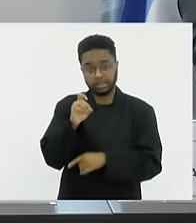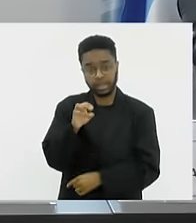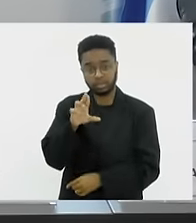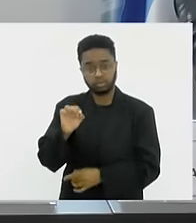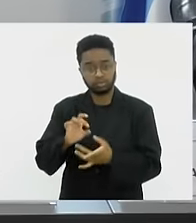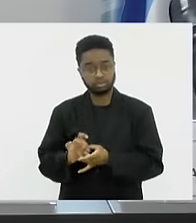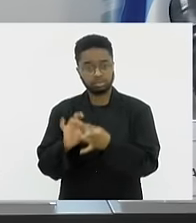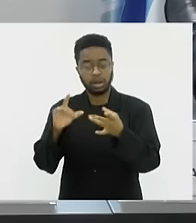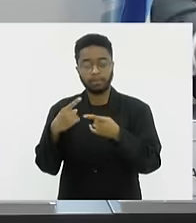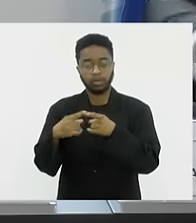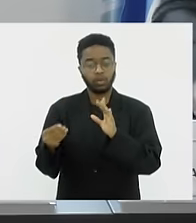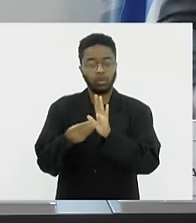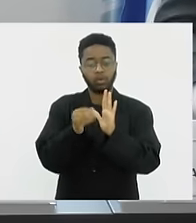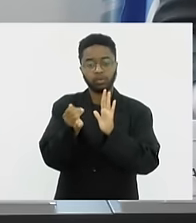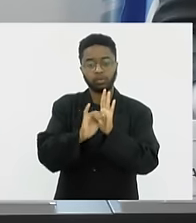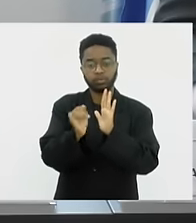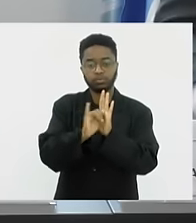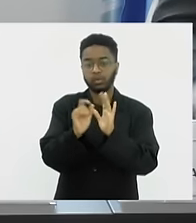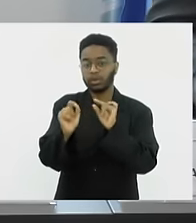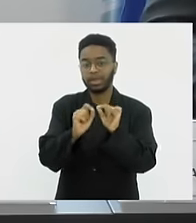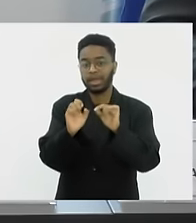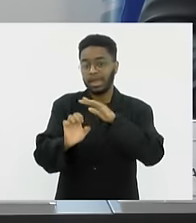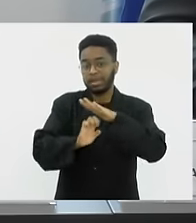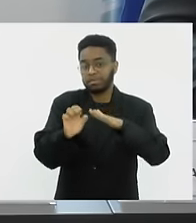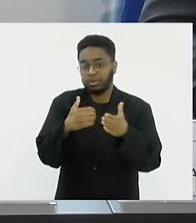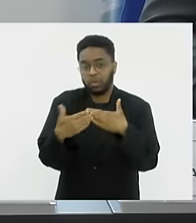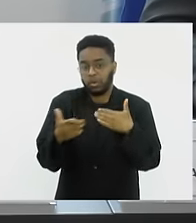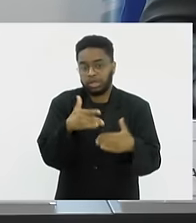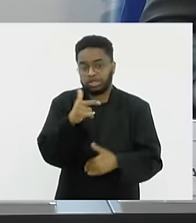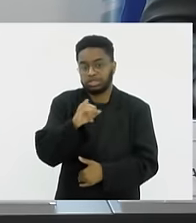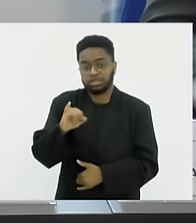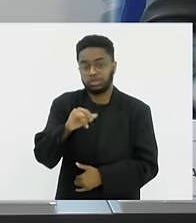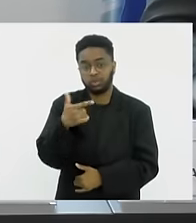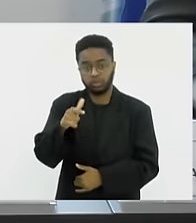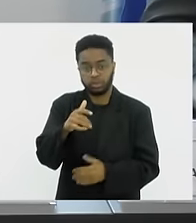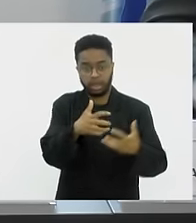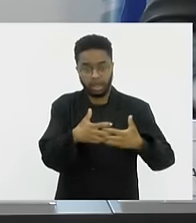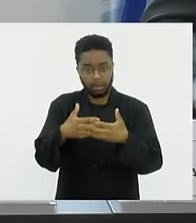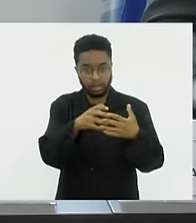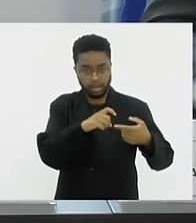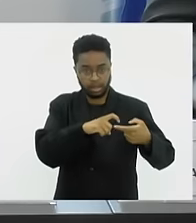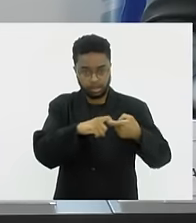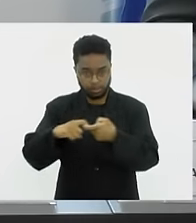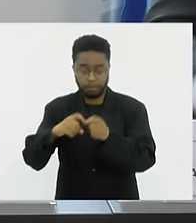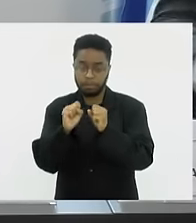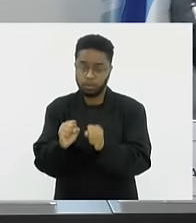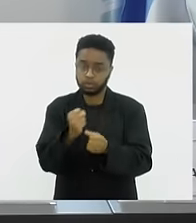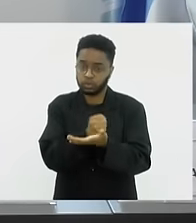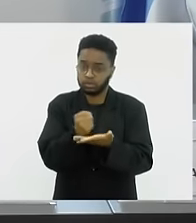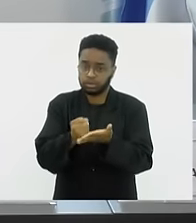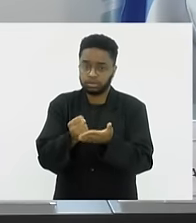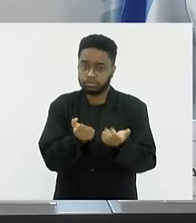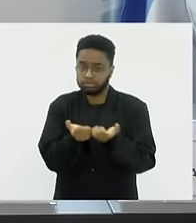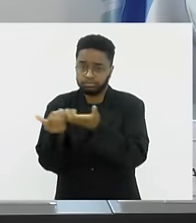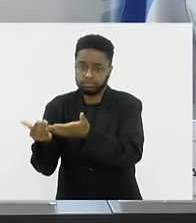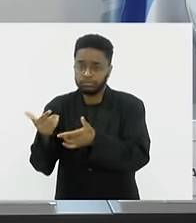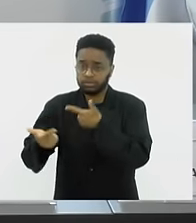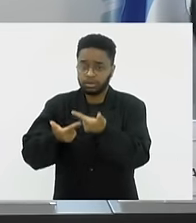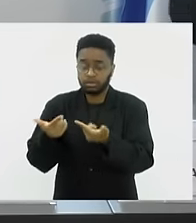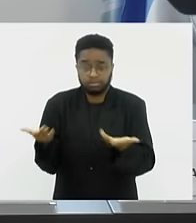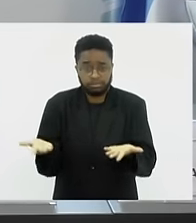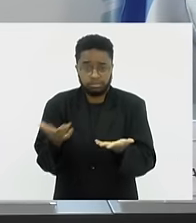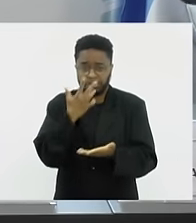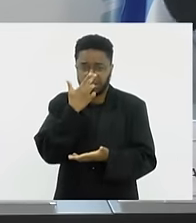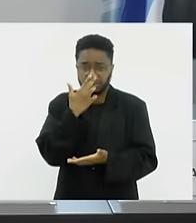que coloca no edital de licitação que uma empresa X que não tenha nenhum reboque pode ser contratado para prestar serviço de reboque. É um negócio da